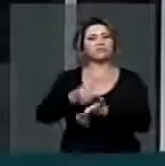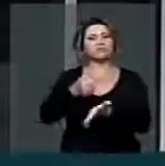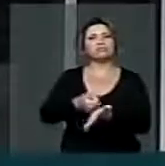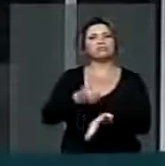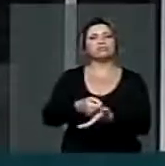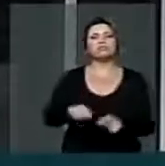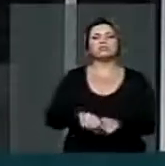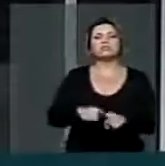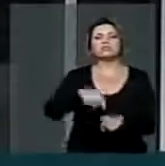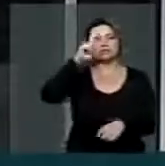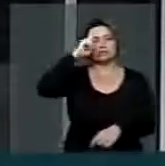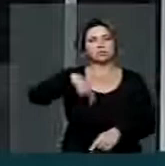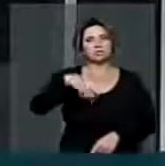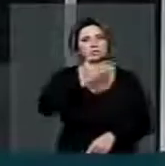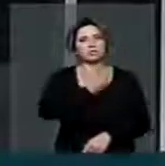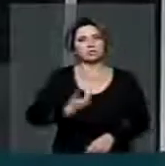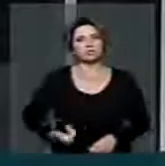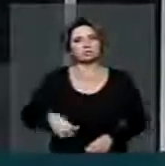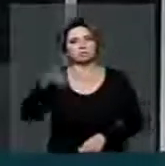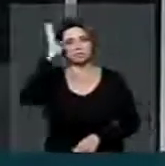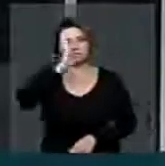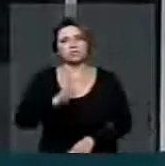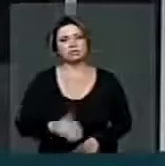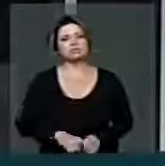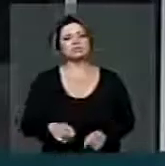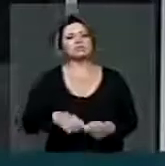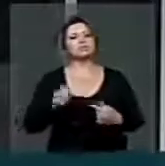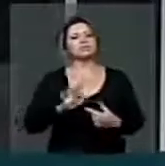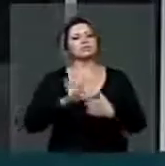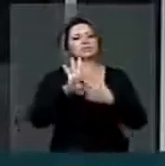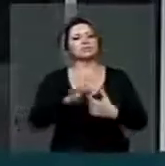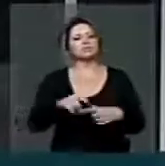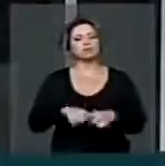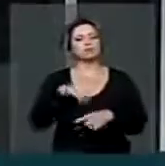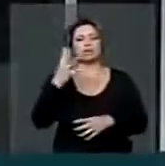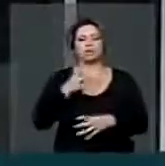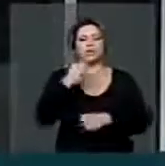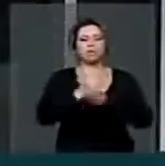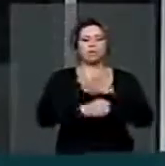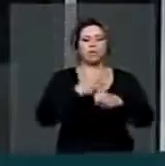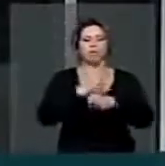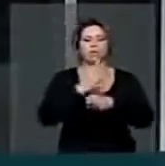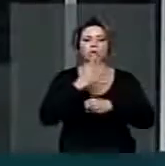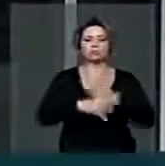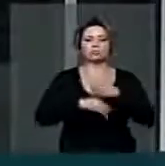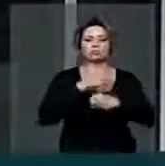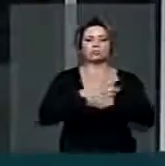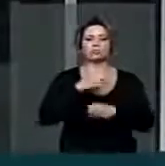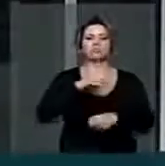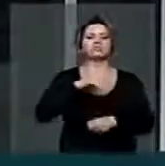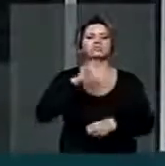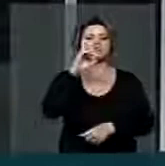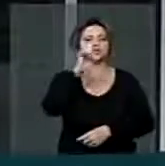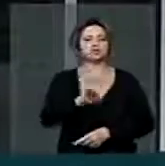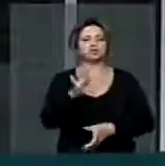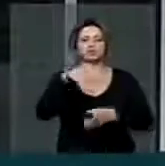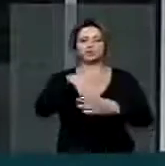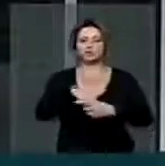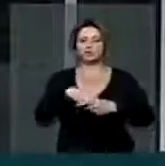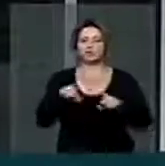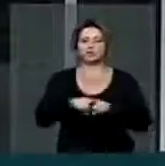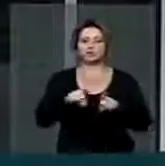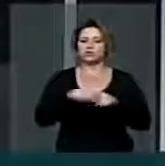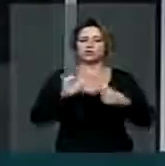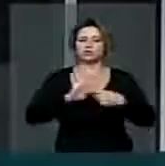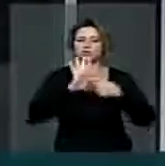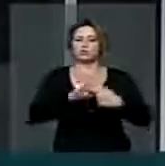República, mas que tem aqui um poder transparente que a cada 4 anos faz eleição, que pode renovar os seus representantes e também no